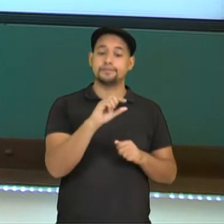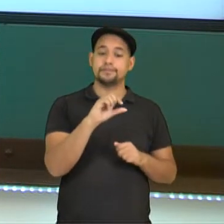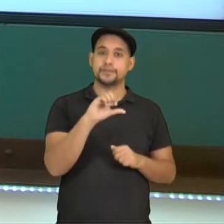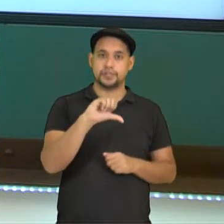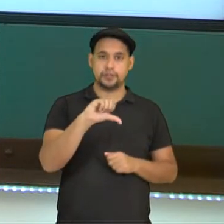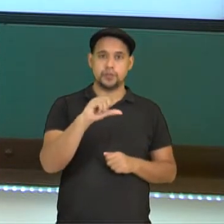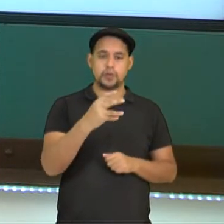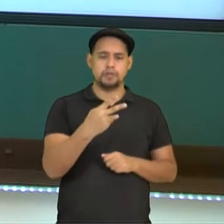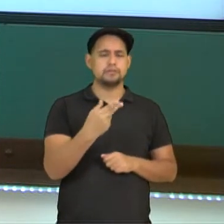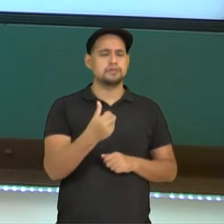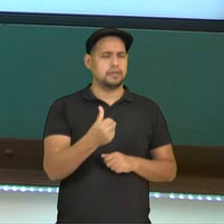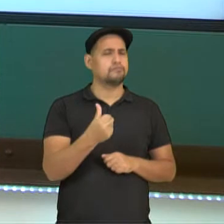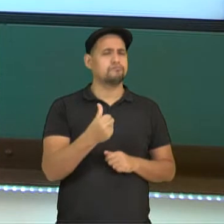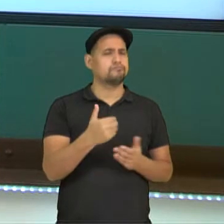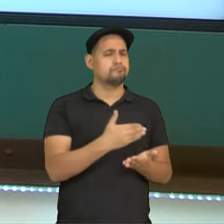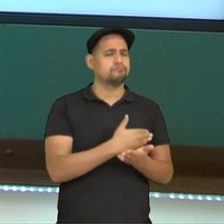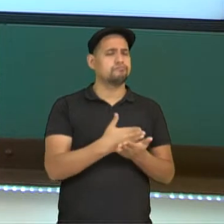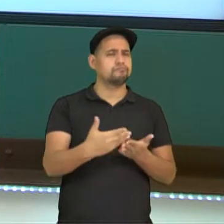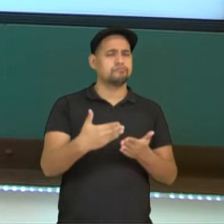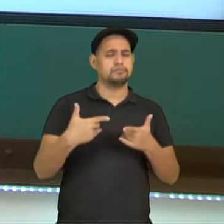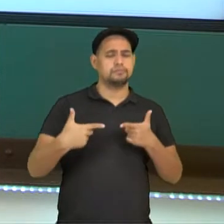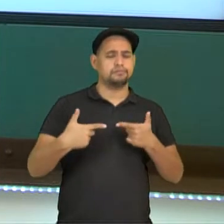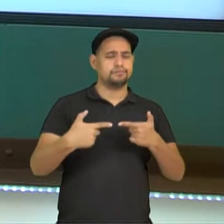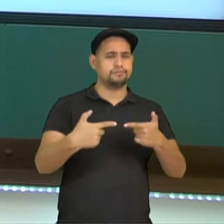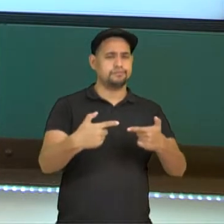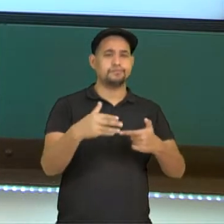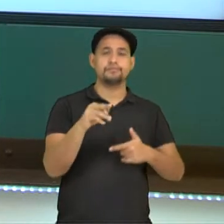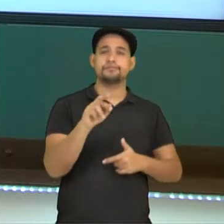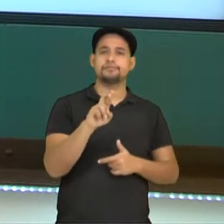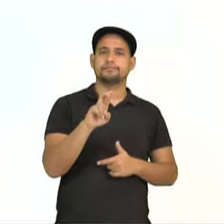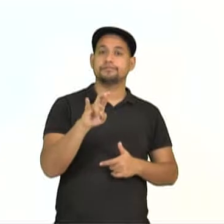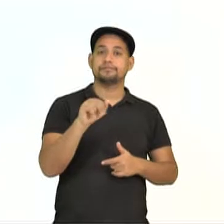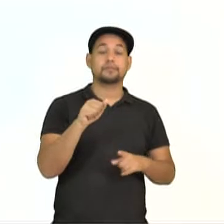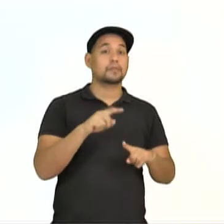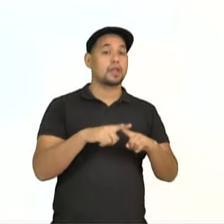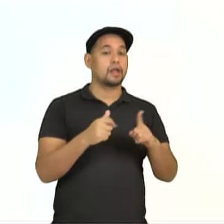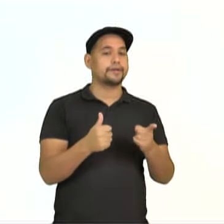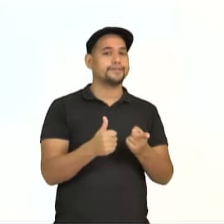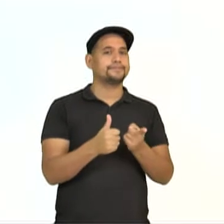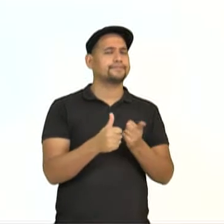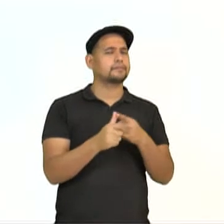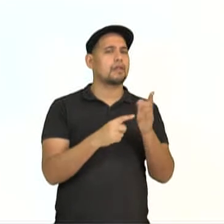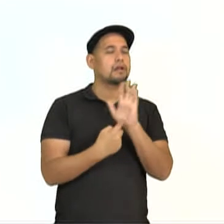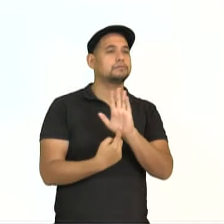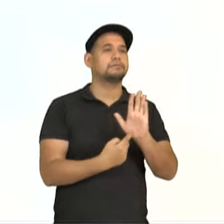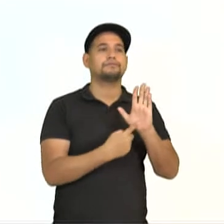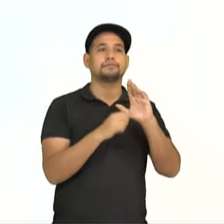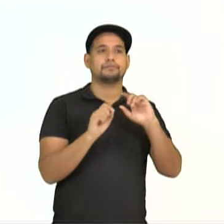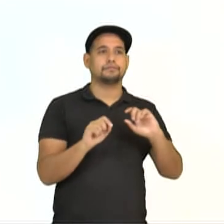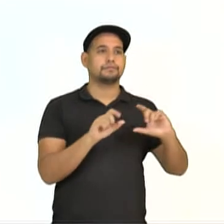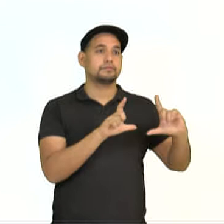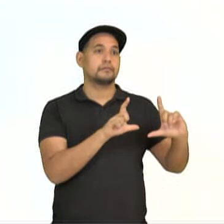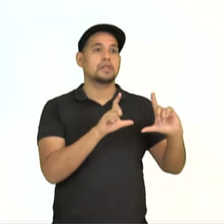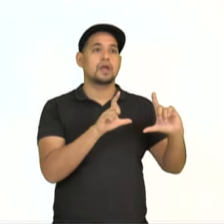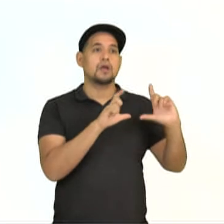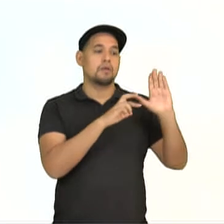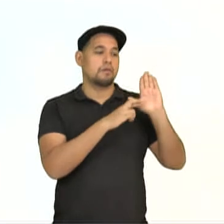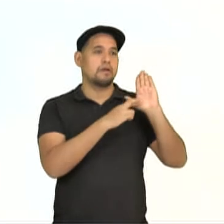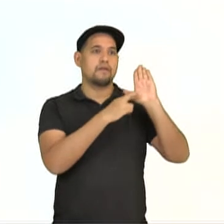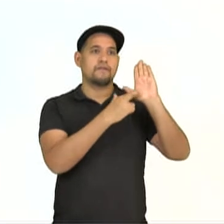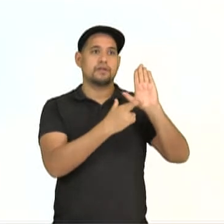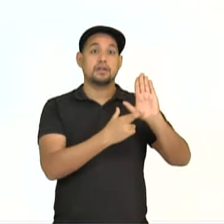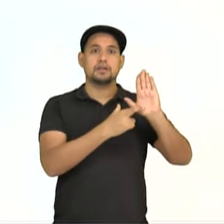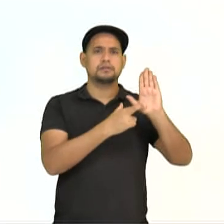1946, exatamente o início aí da Guerra Fria. E repare que ele está mostrando do lado esquerdo da tela uma referência